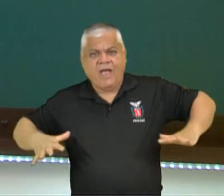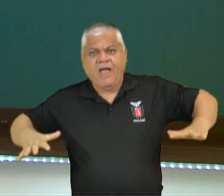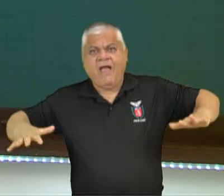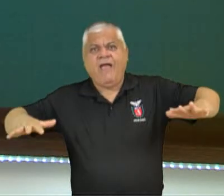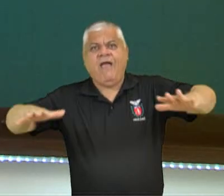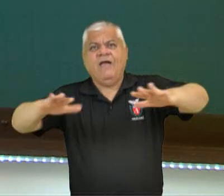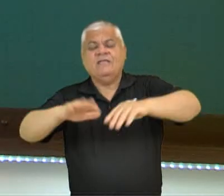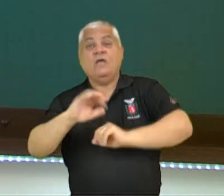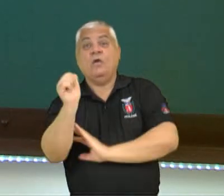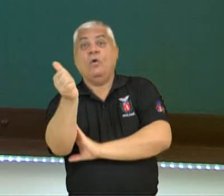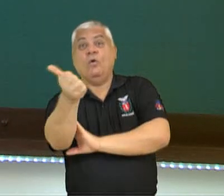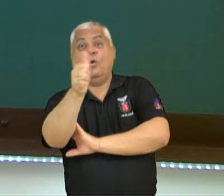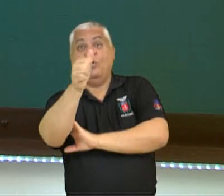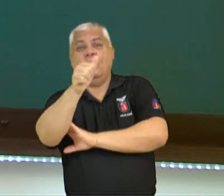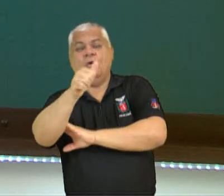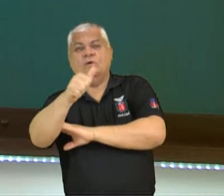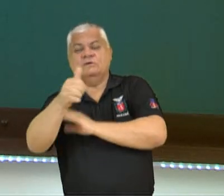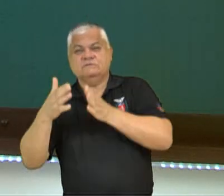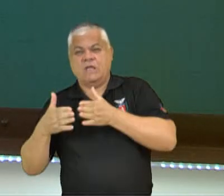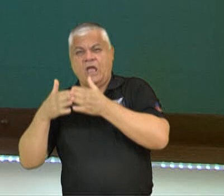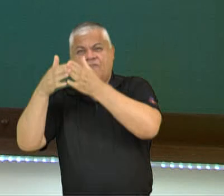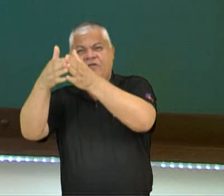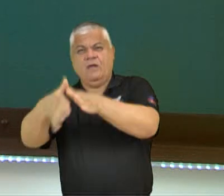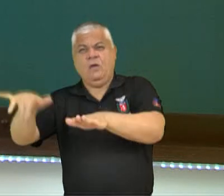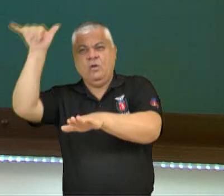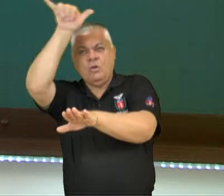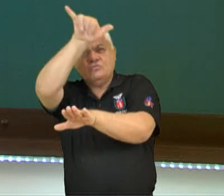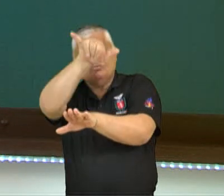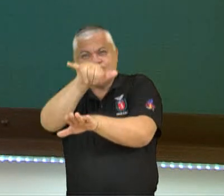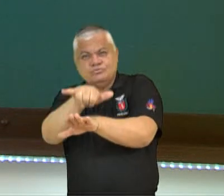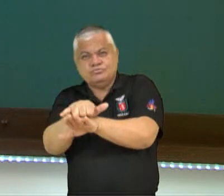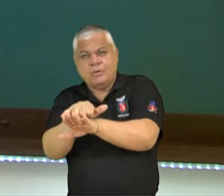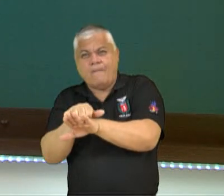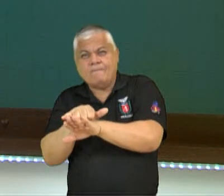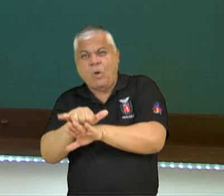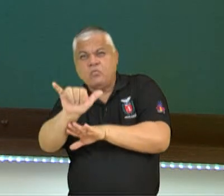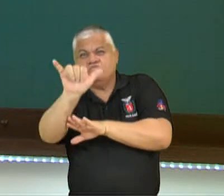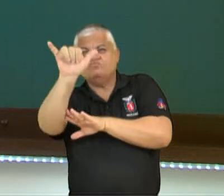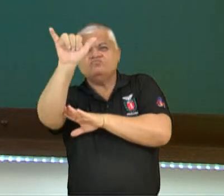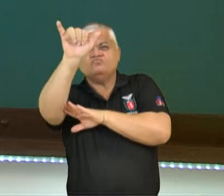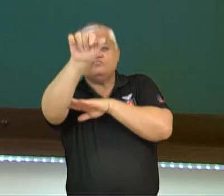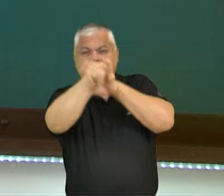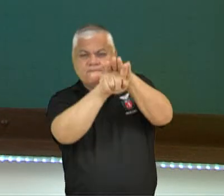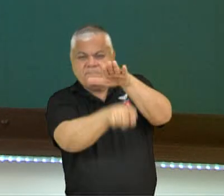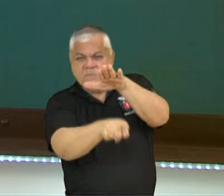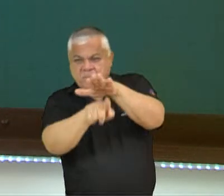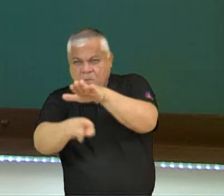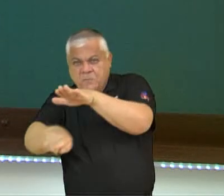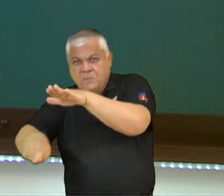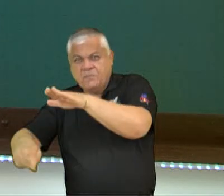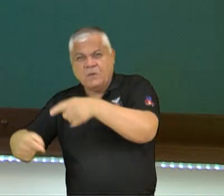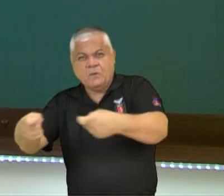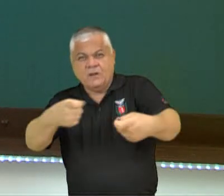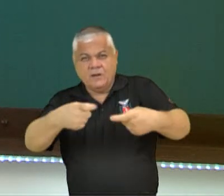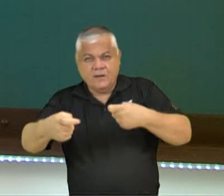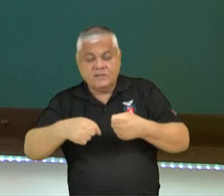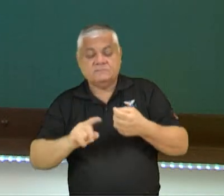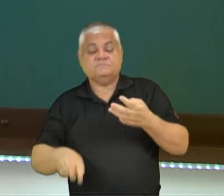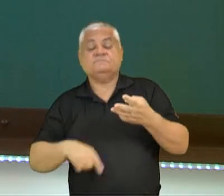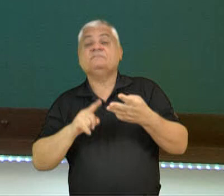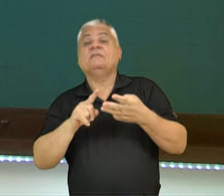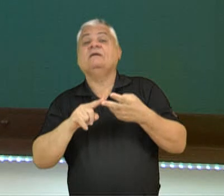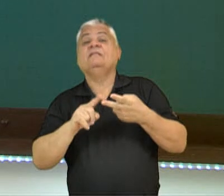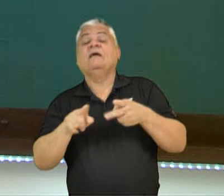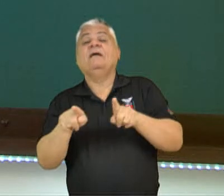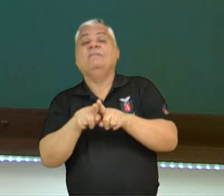11 porta-aviões que hoje em dia os Estados Unidos utilizam para combater ali contra os seus inimigos, seus desafetos. E